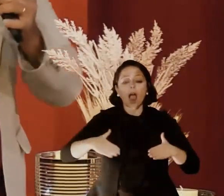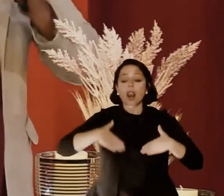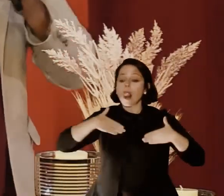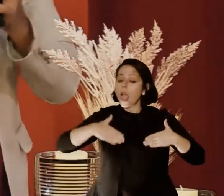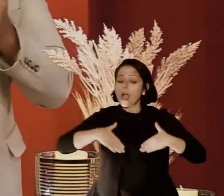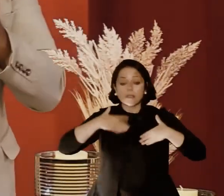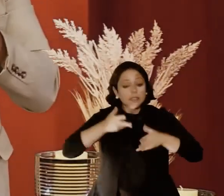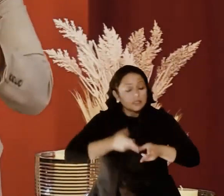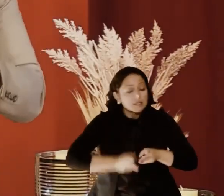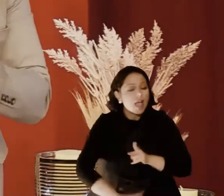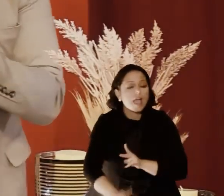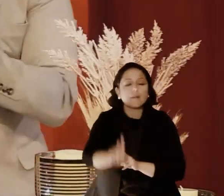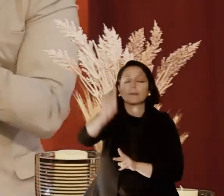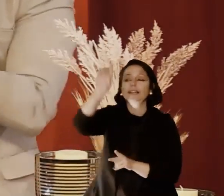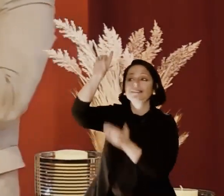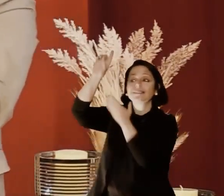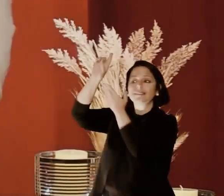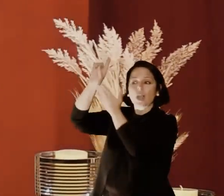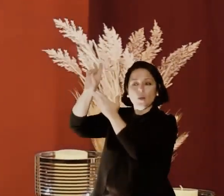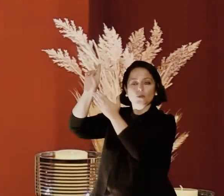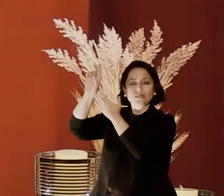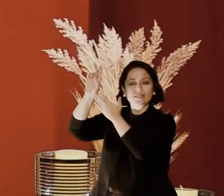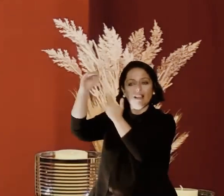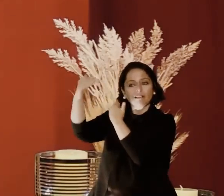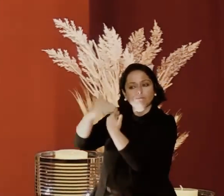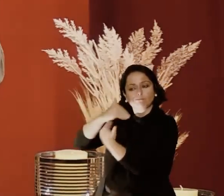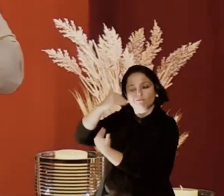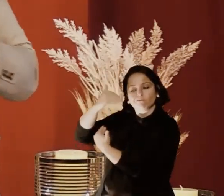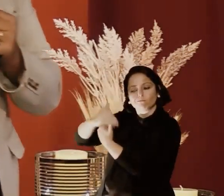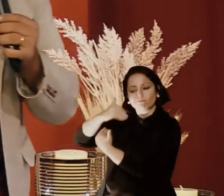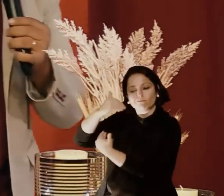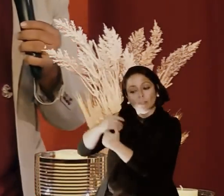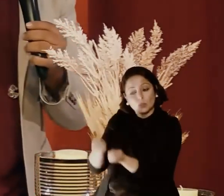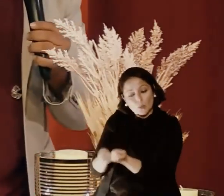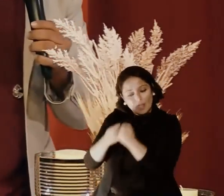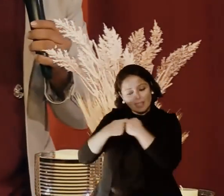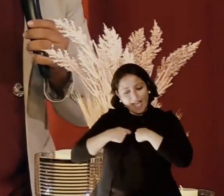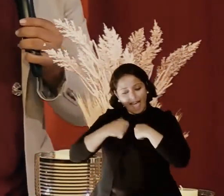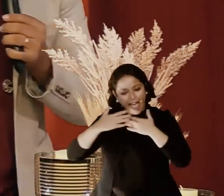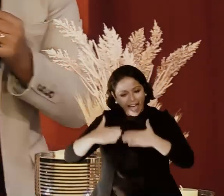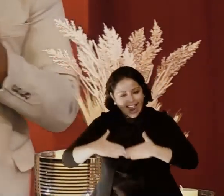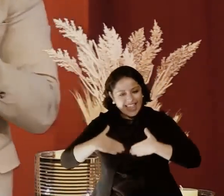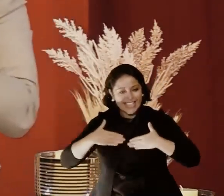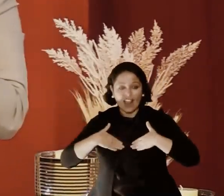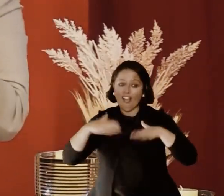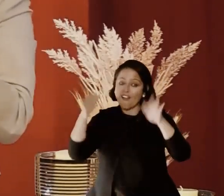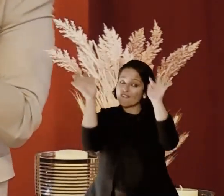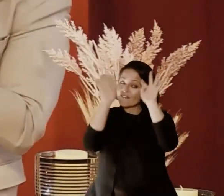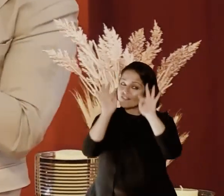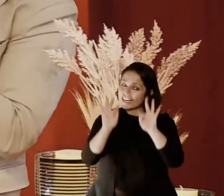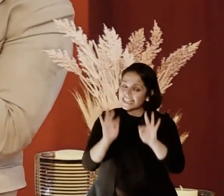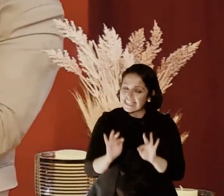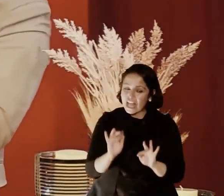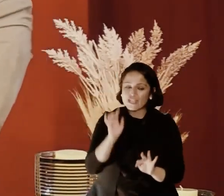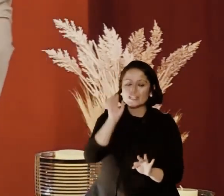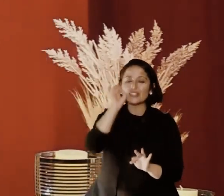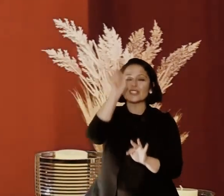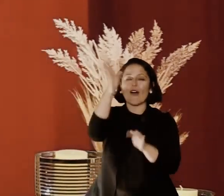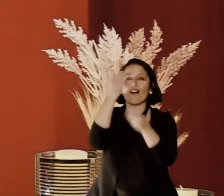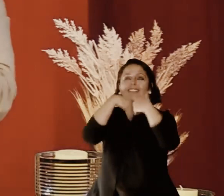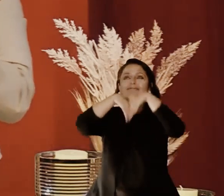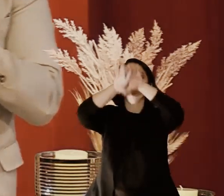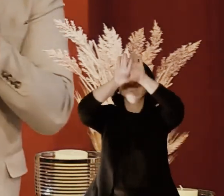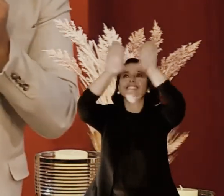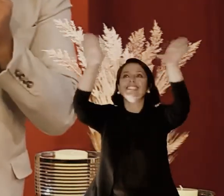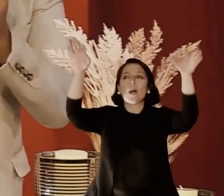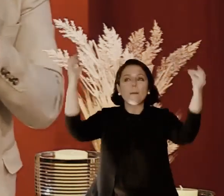sempre. Ele nos orienta e nos garante alegria. A felicidade é no último dia.